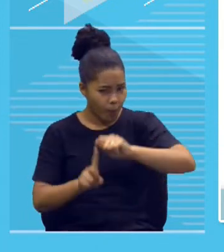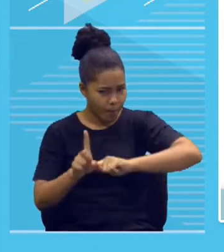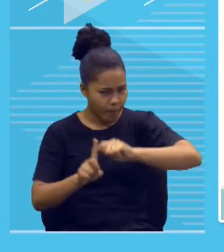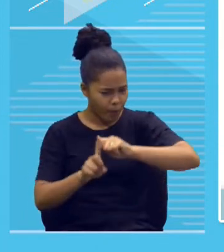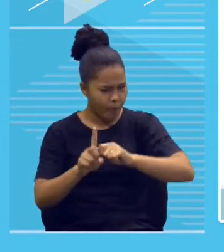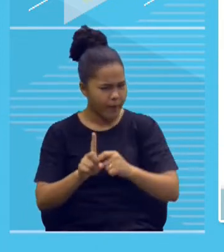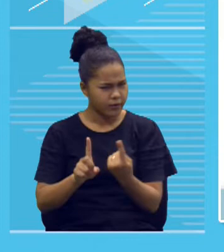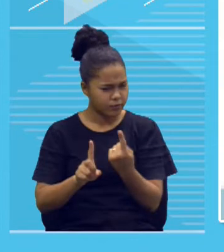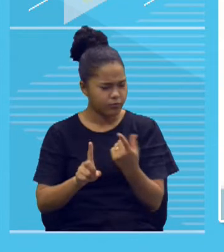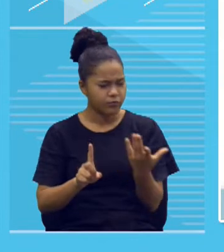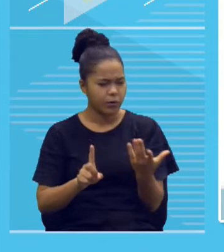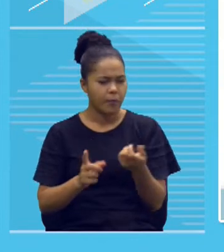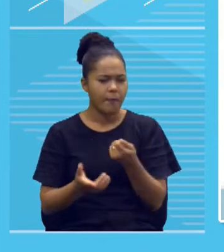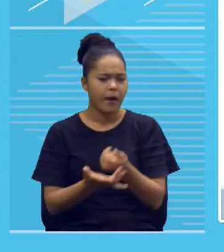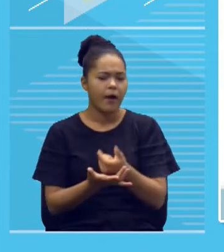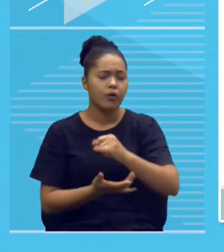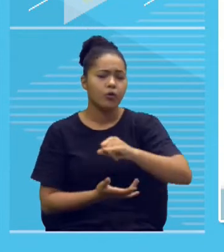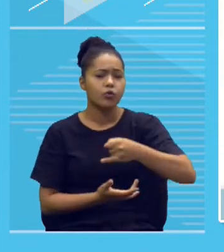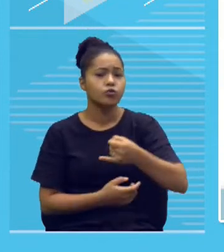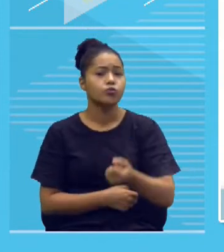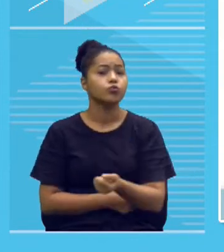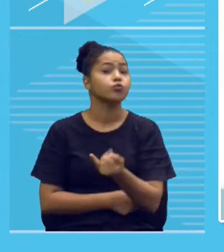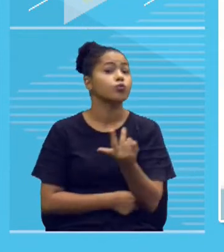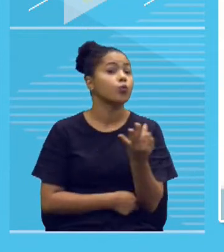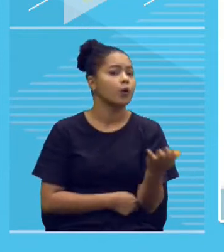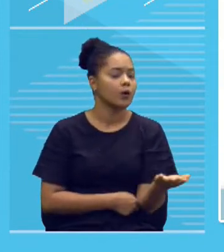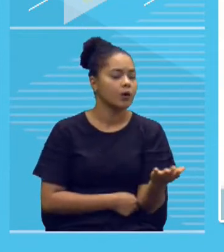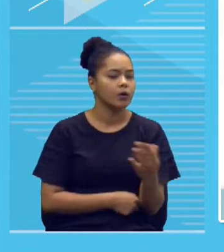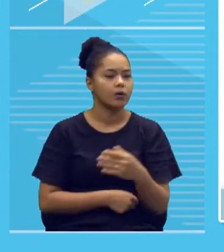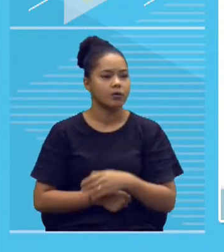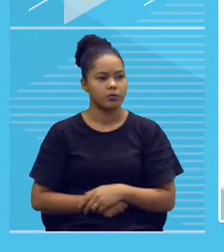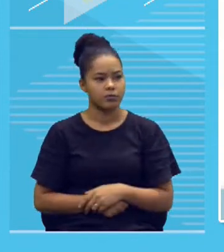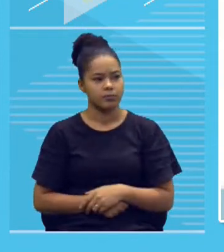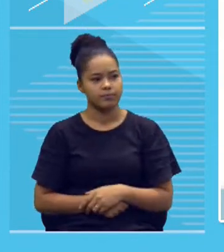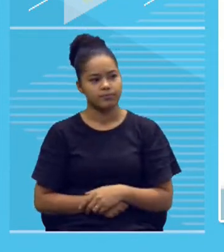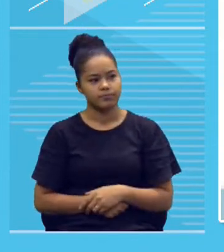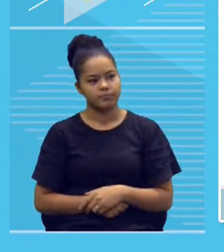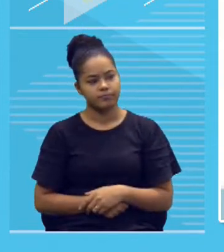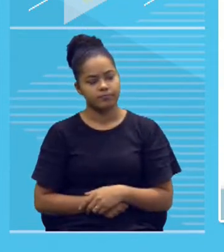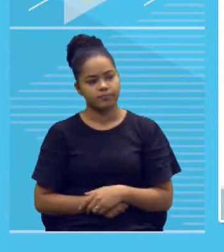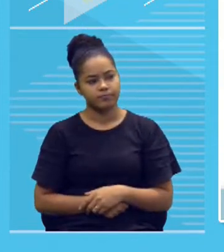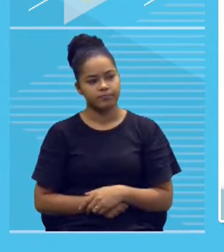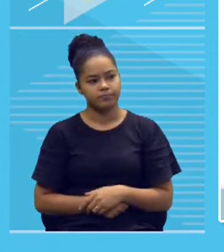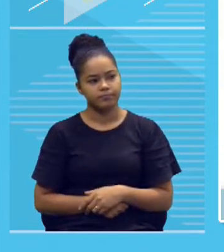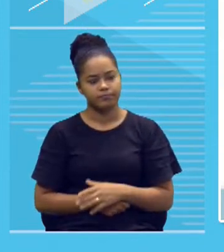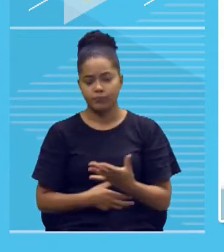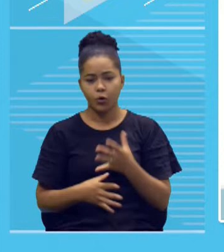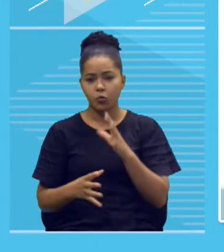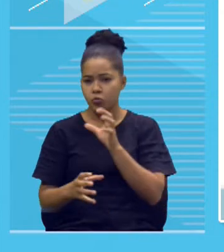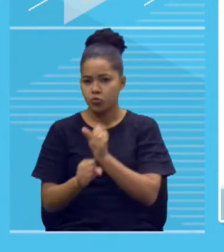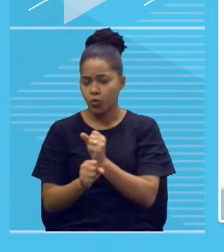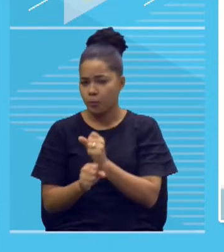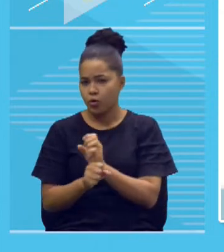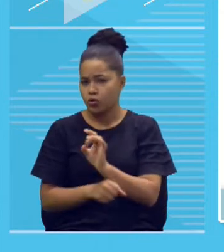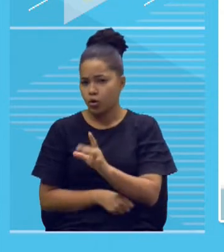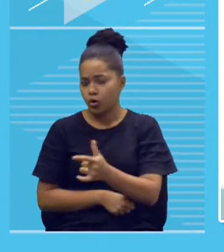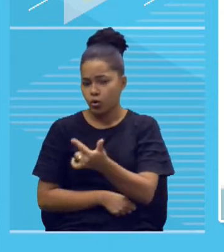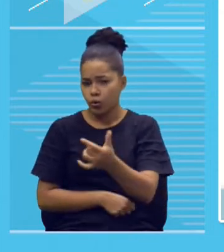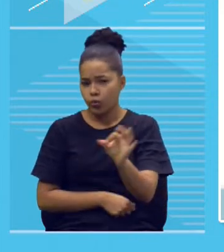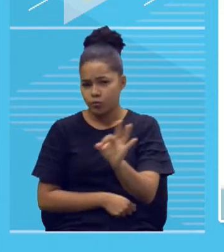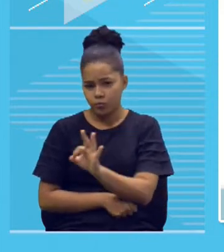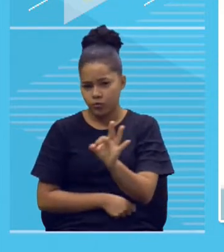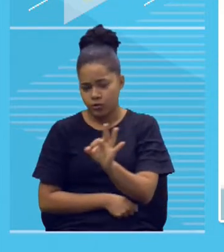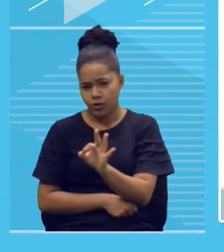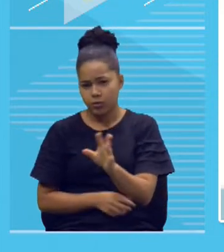E aí e para um mês Professor eu calcularia dois por cento